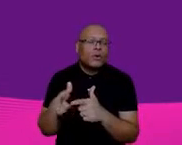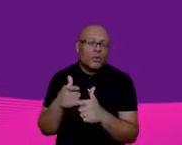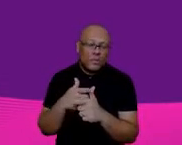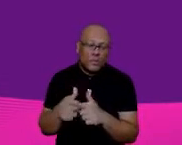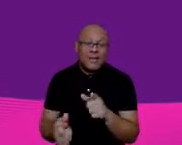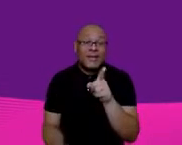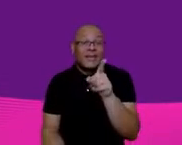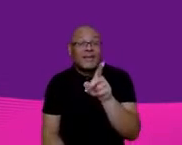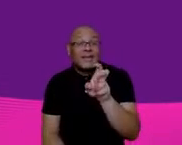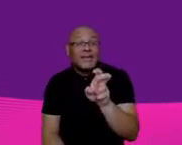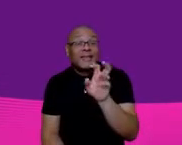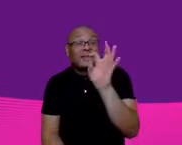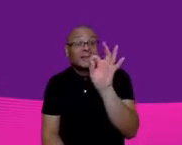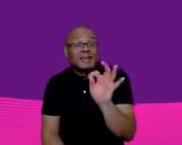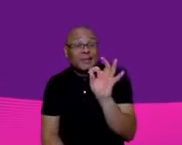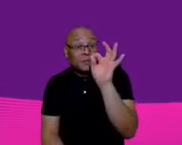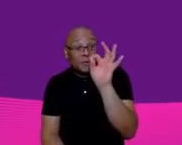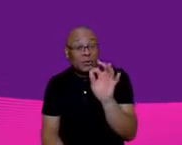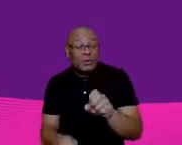15%, fratura